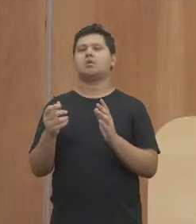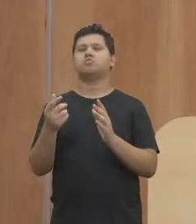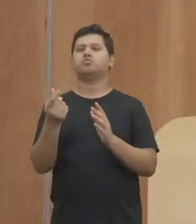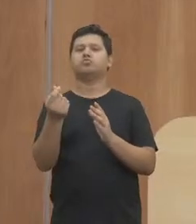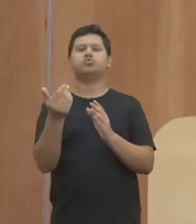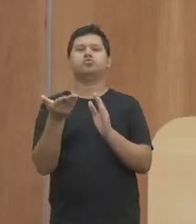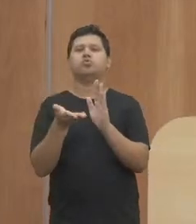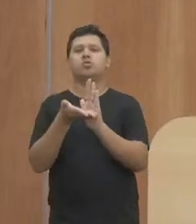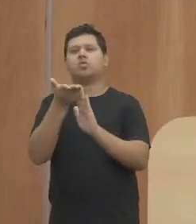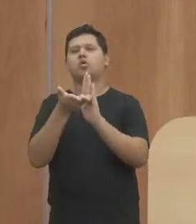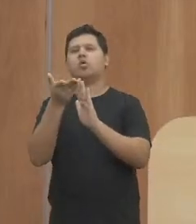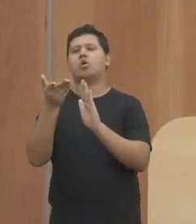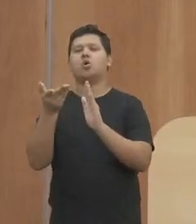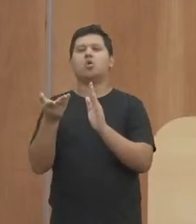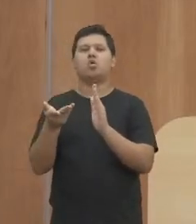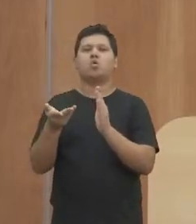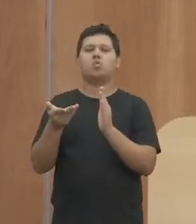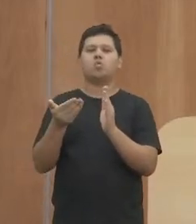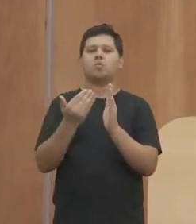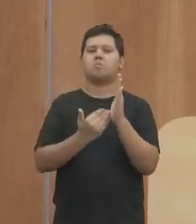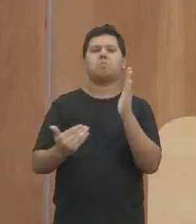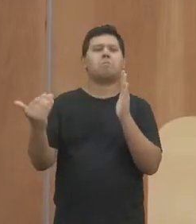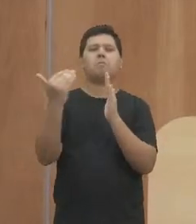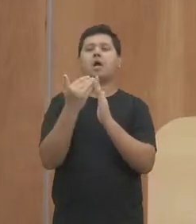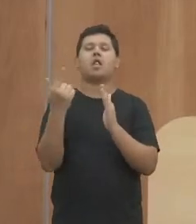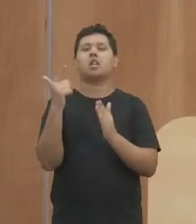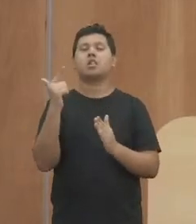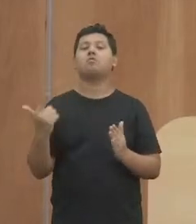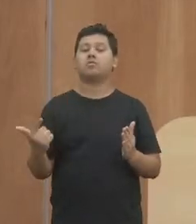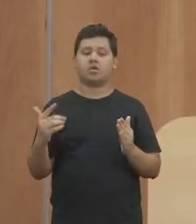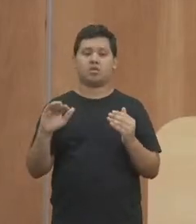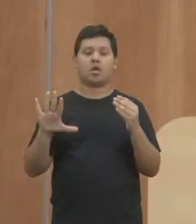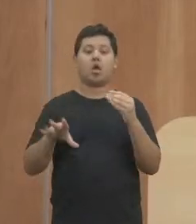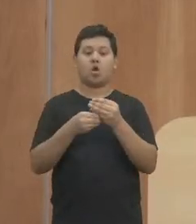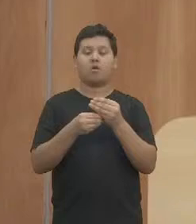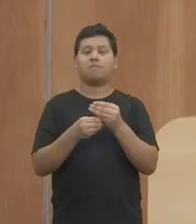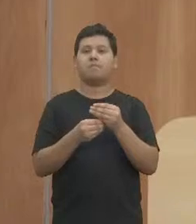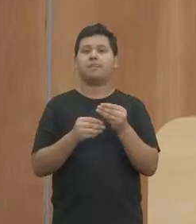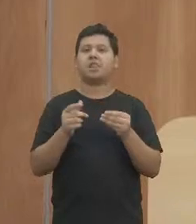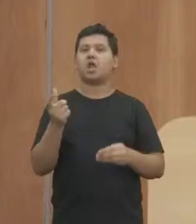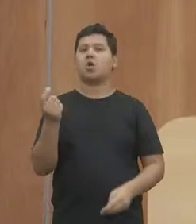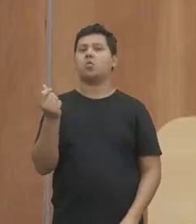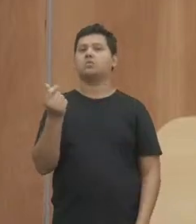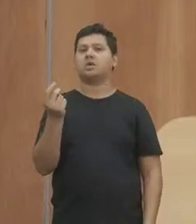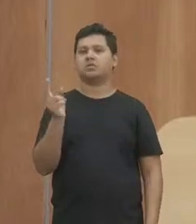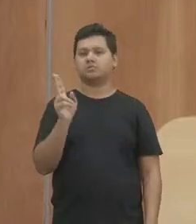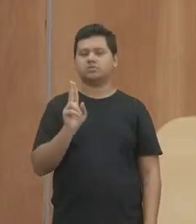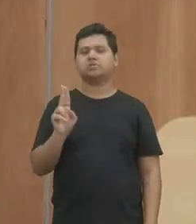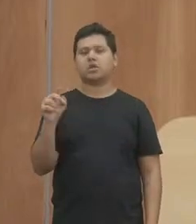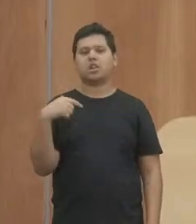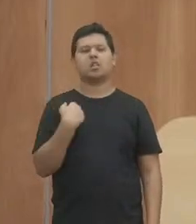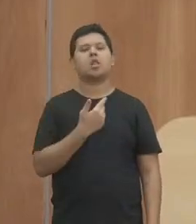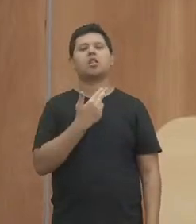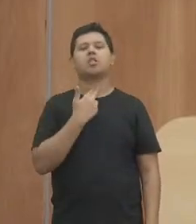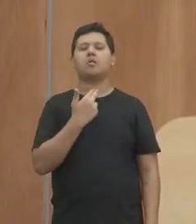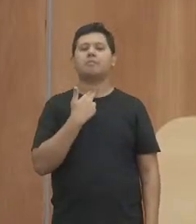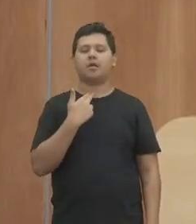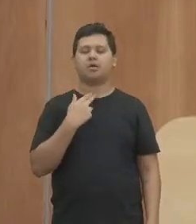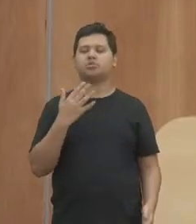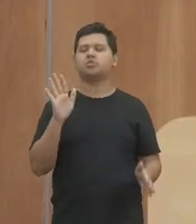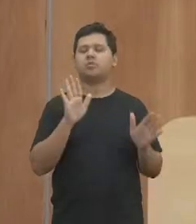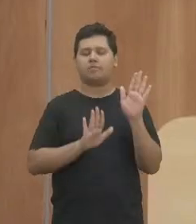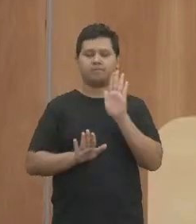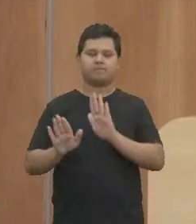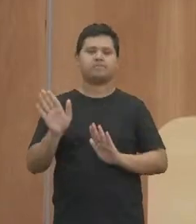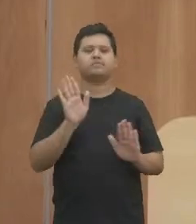exista um gasto que vai ser somado lá no orçamento público para isso, é um dinheiro que está sendo gasto à toa. E a gente não pode permitir isso, a gente tem que ter